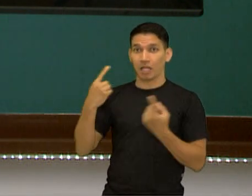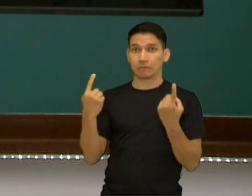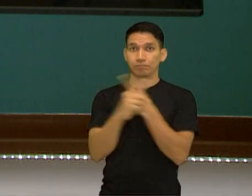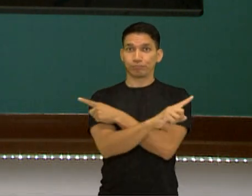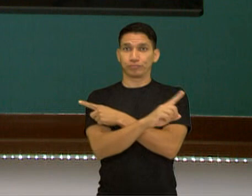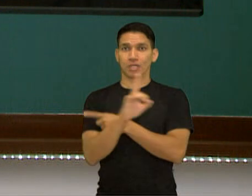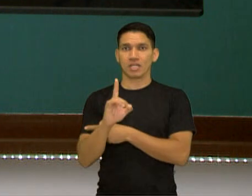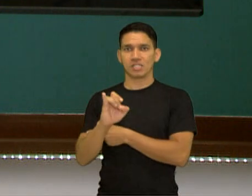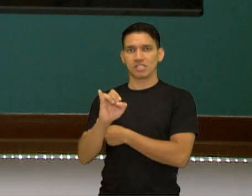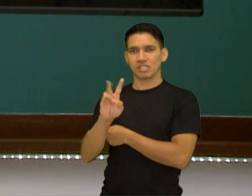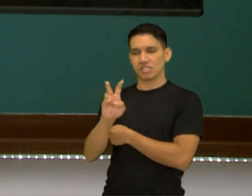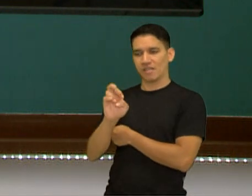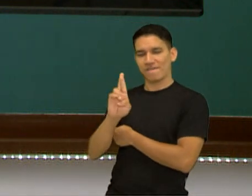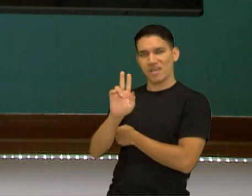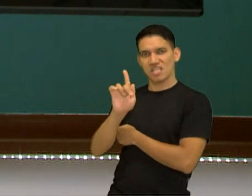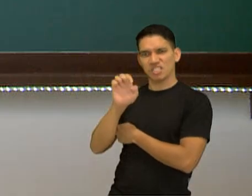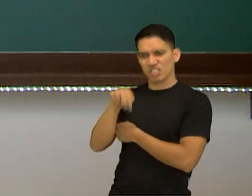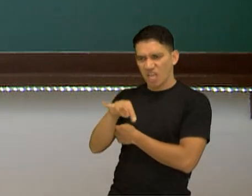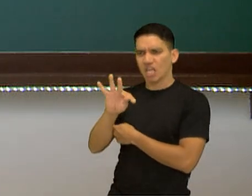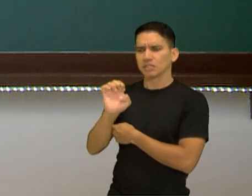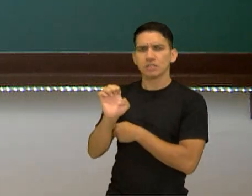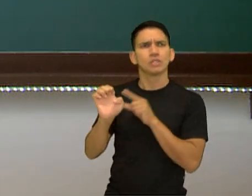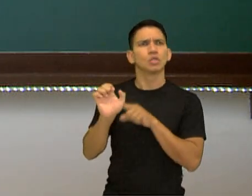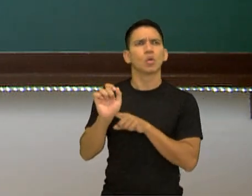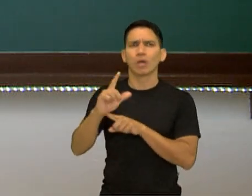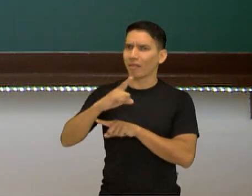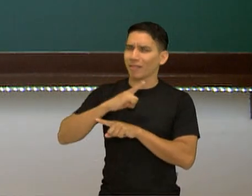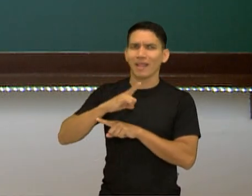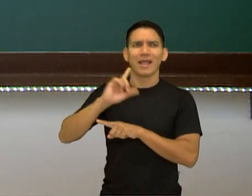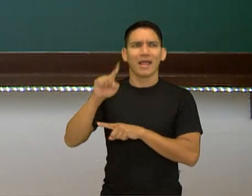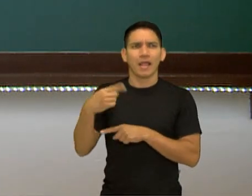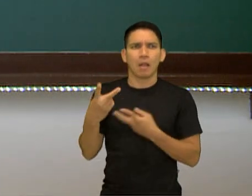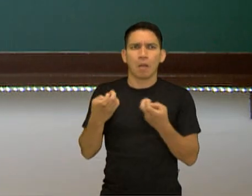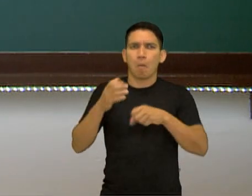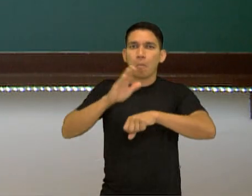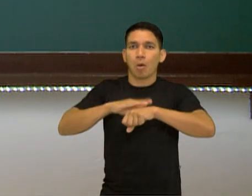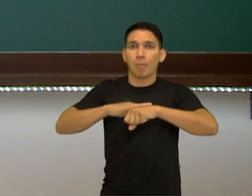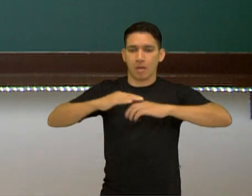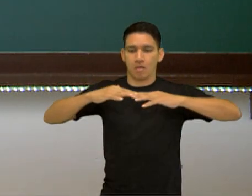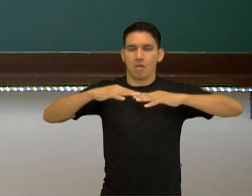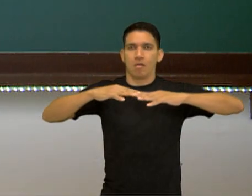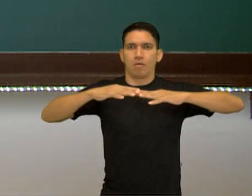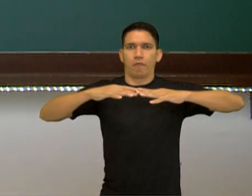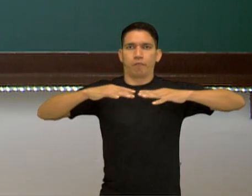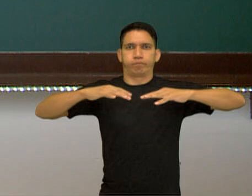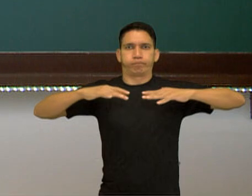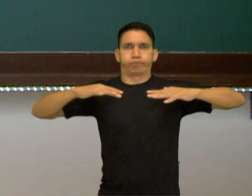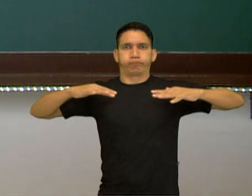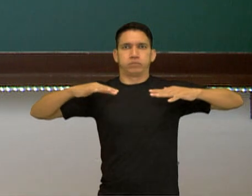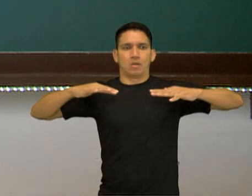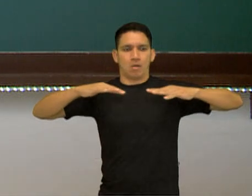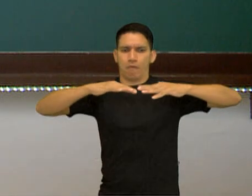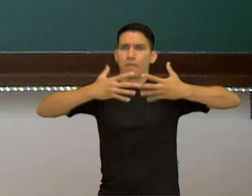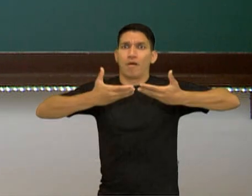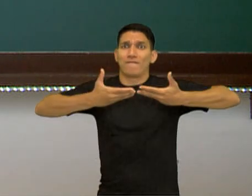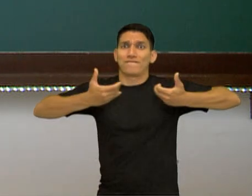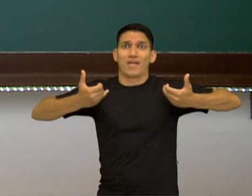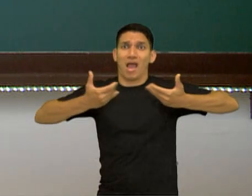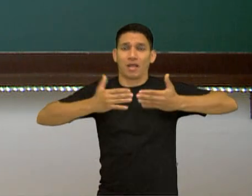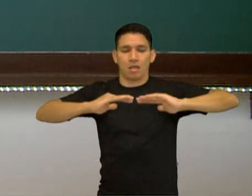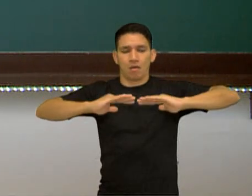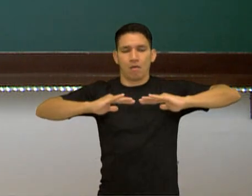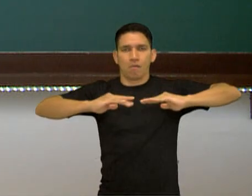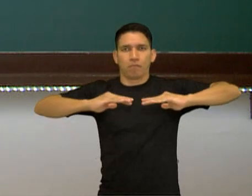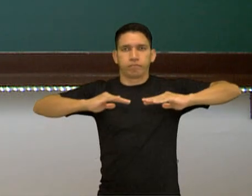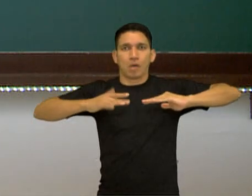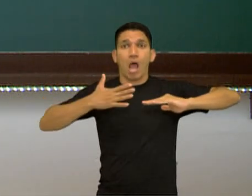divergentes, o que a gente vai perceber? Que nas placas divergentes, elas estão se afastando umas das outras. As placas tectônicas